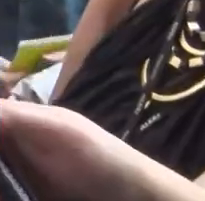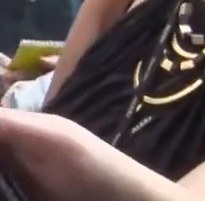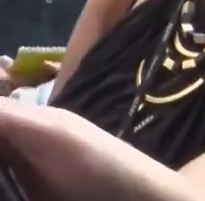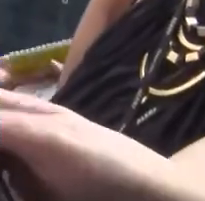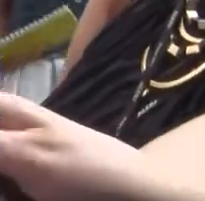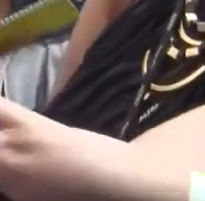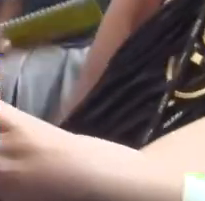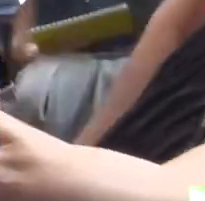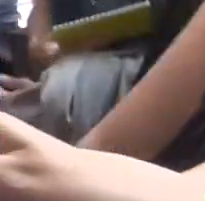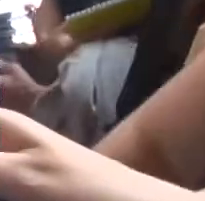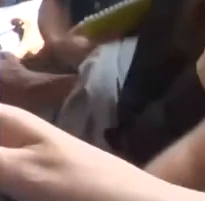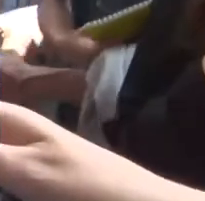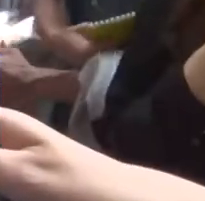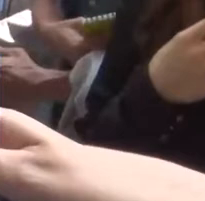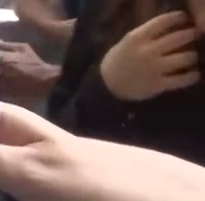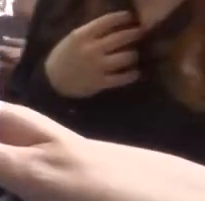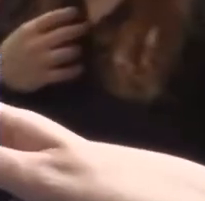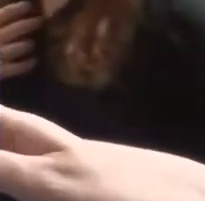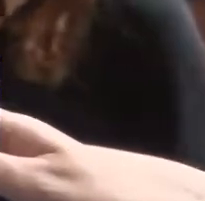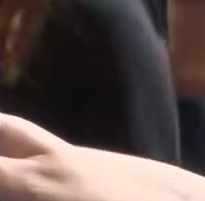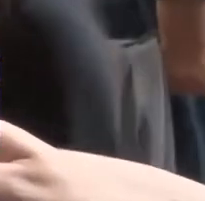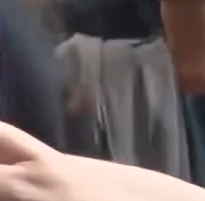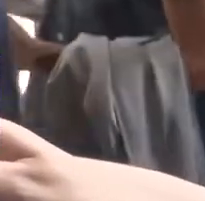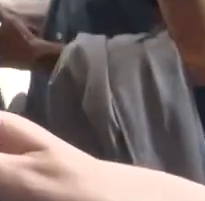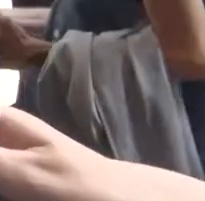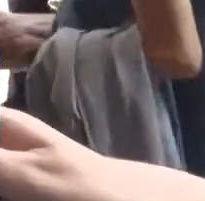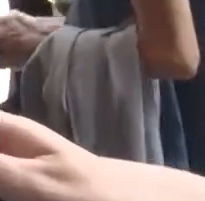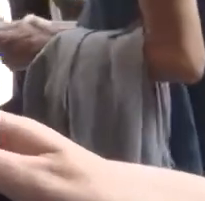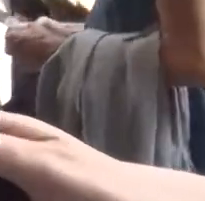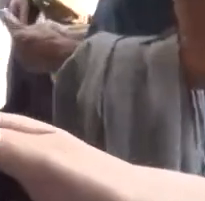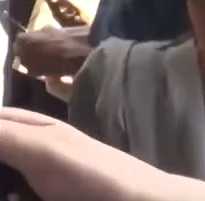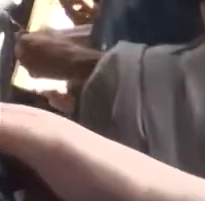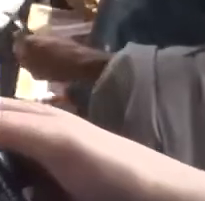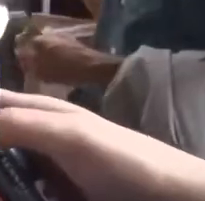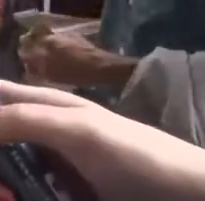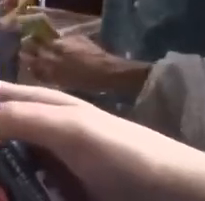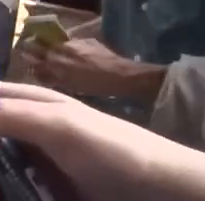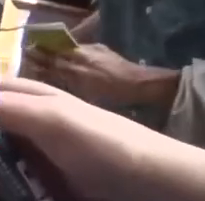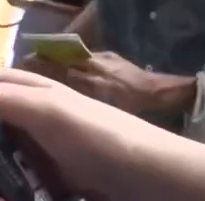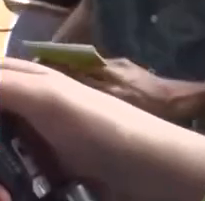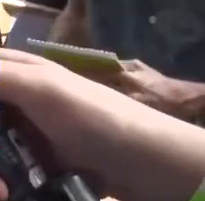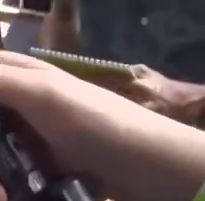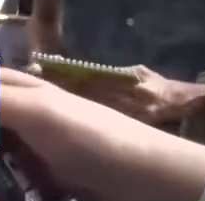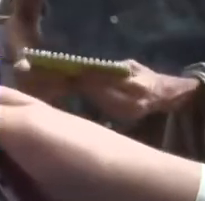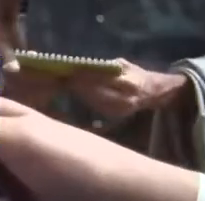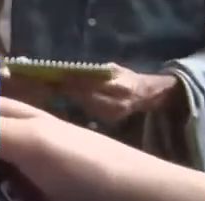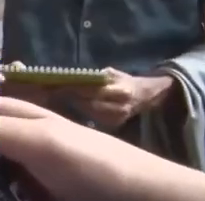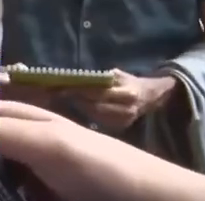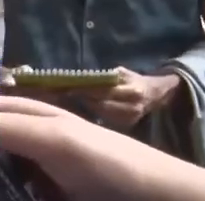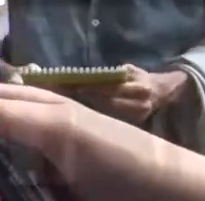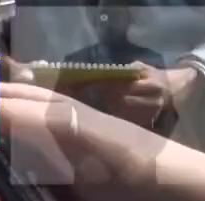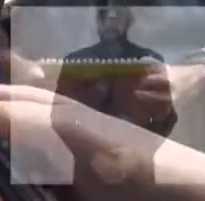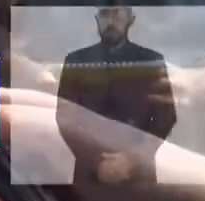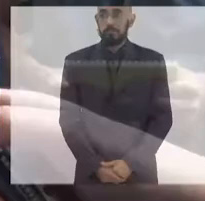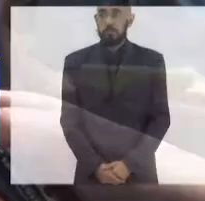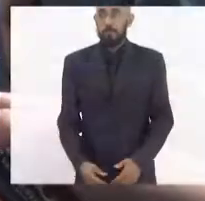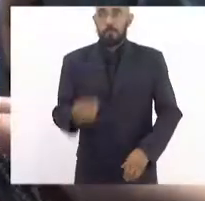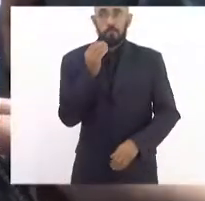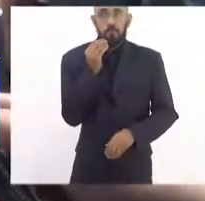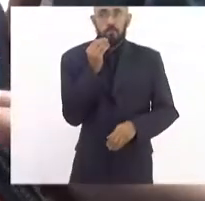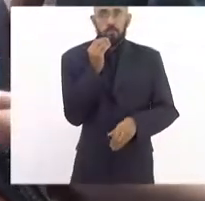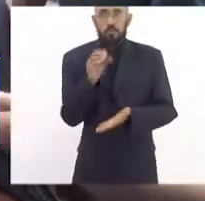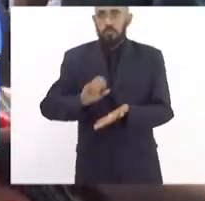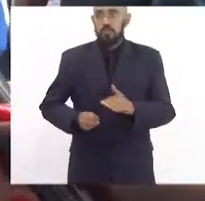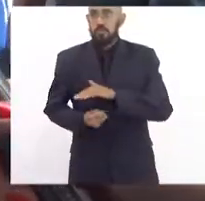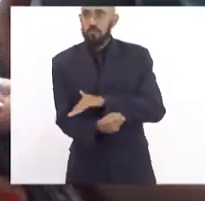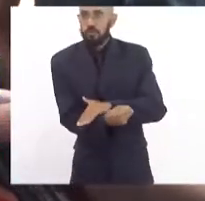Você fazer uma poupança com recurso do fundo é você tirar recurso de circulação, que poderia estar sendo investido. Então, no